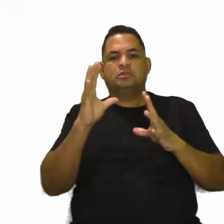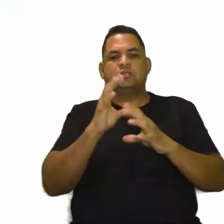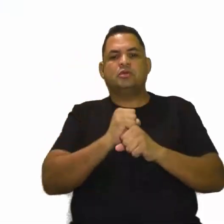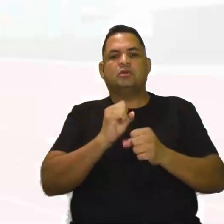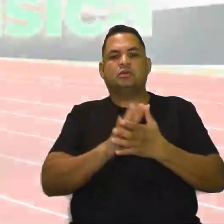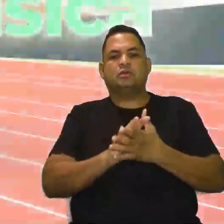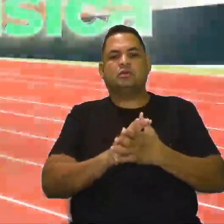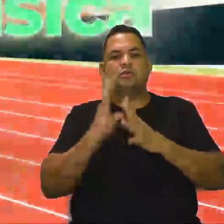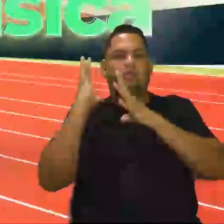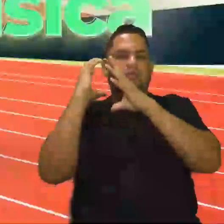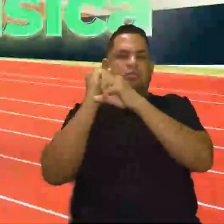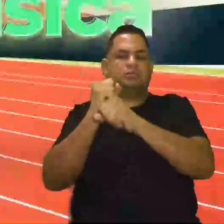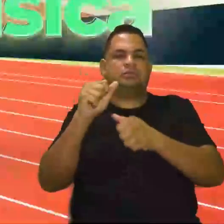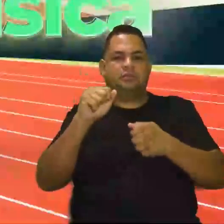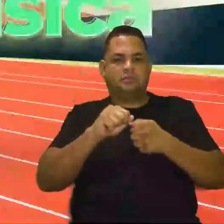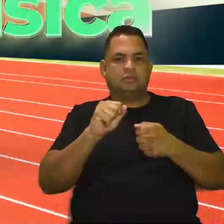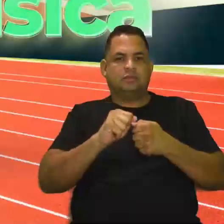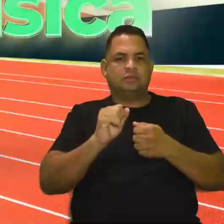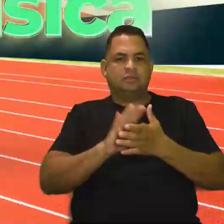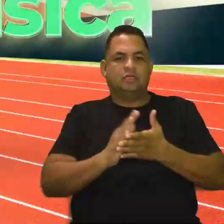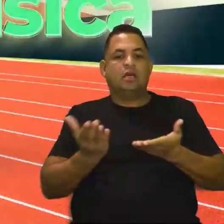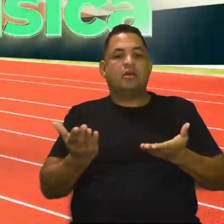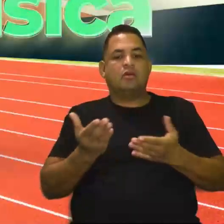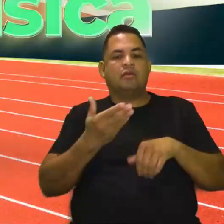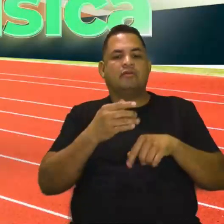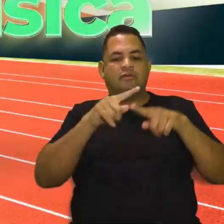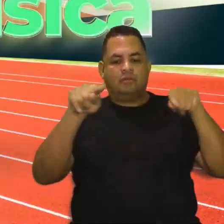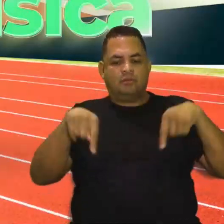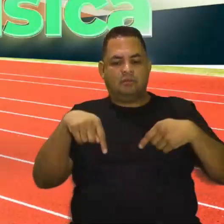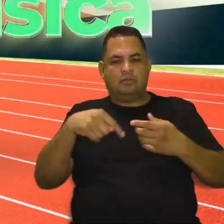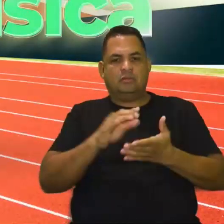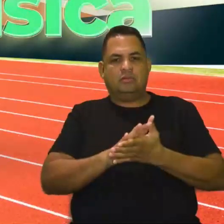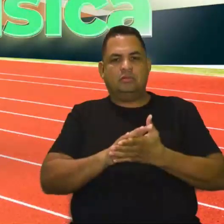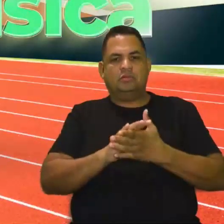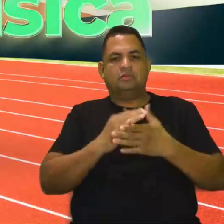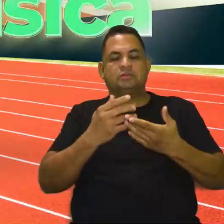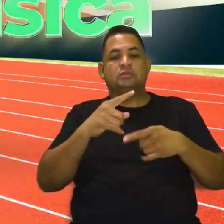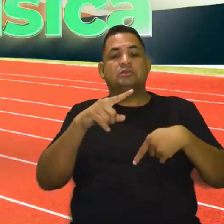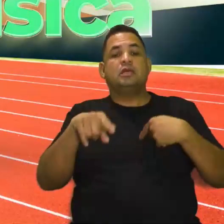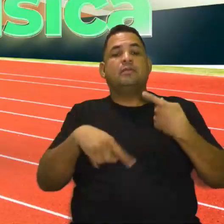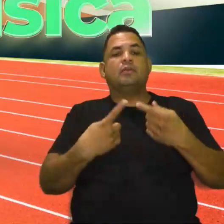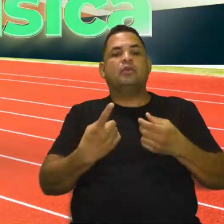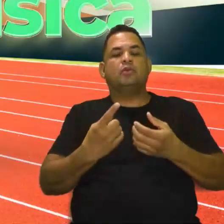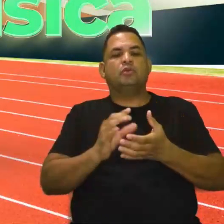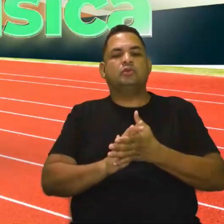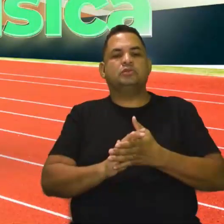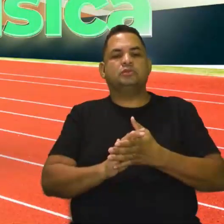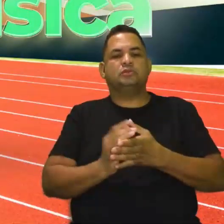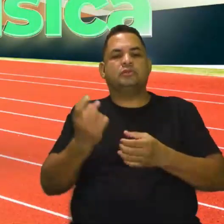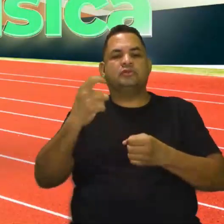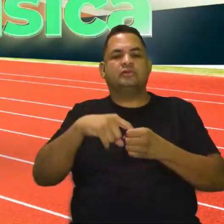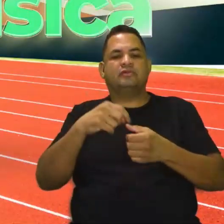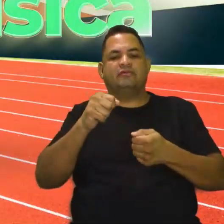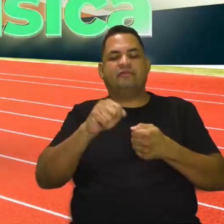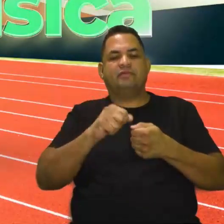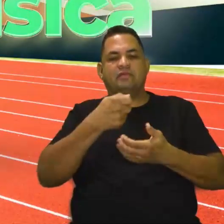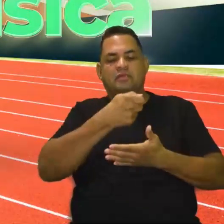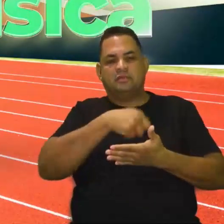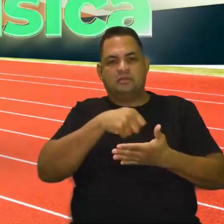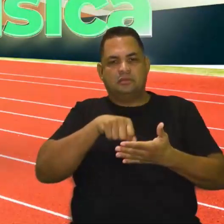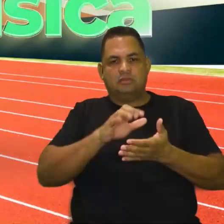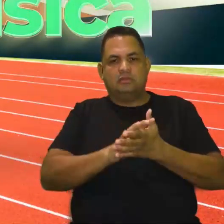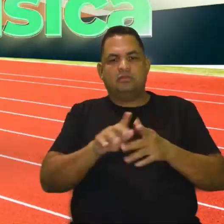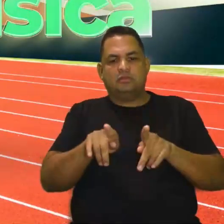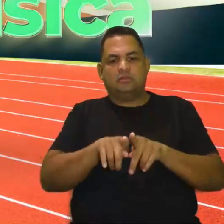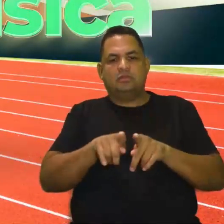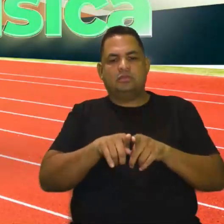feita. Nós vamos agora para a atividade sala. Já nós estamos de volta fazendo a correção. E a gente tem também o